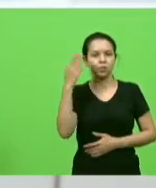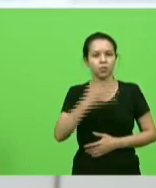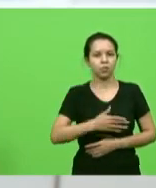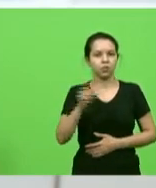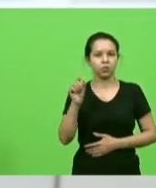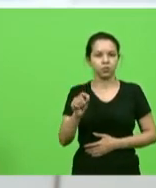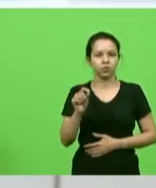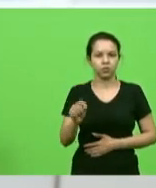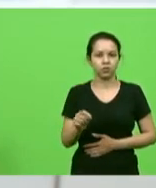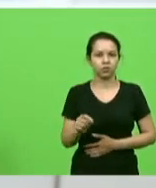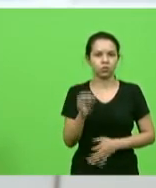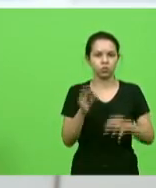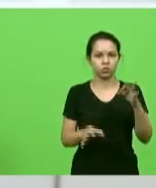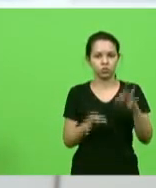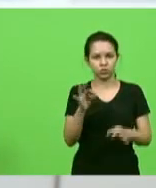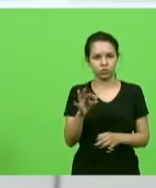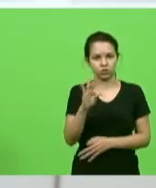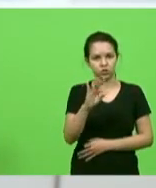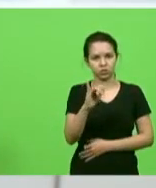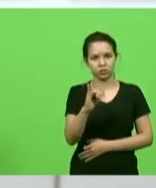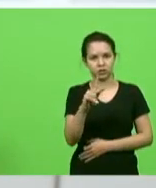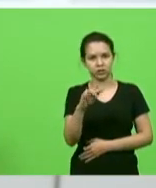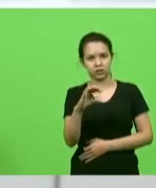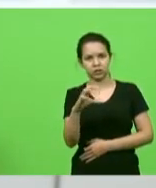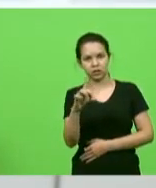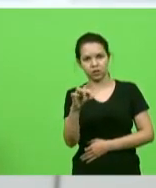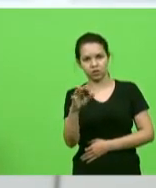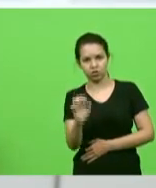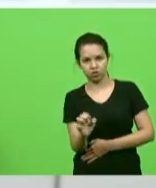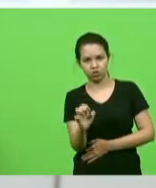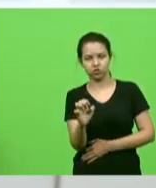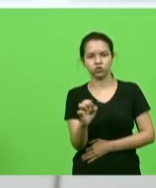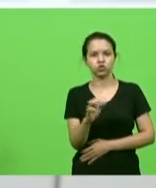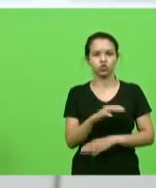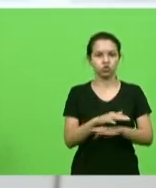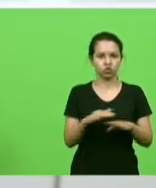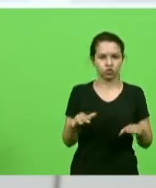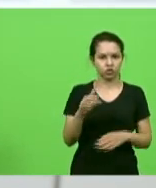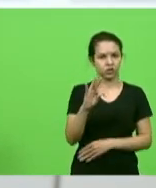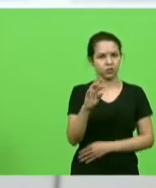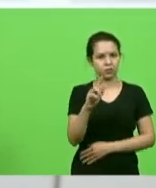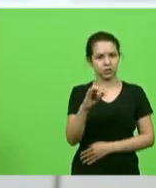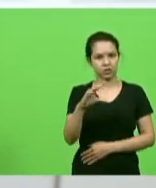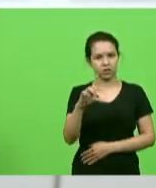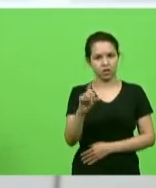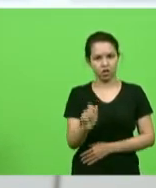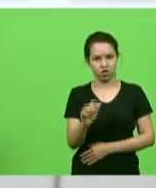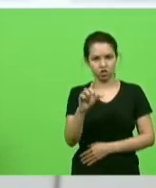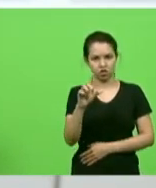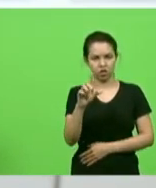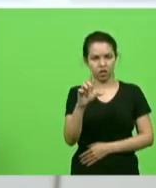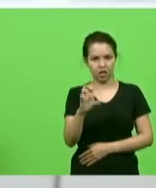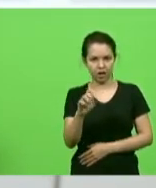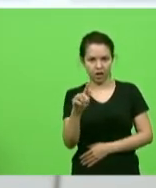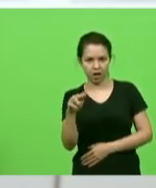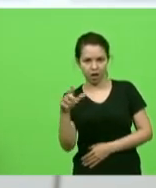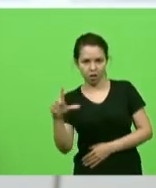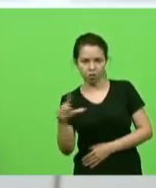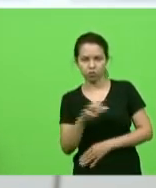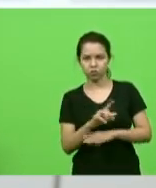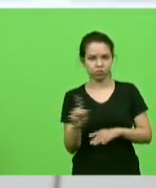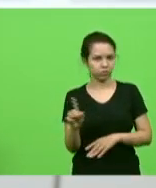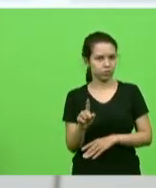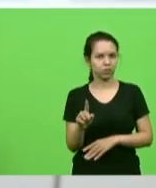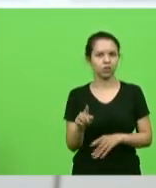não É o Mero juízo de tipicidade legal é mas que existe um outro passo que é a